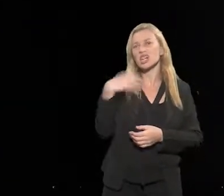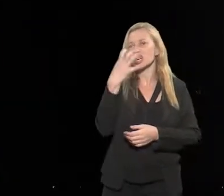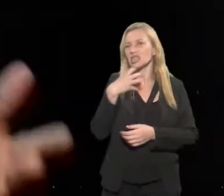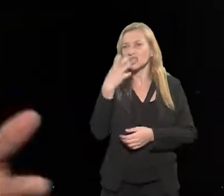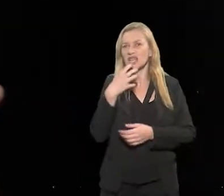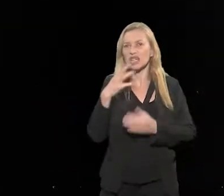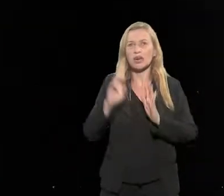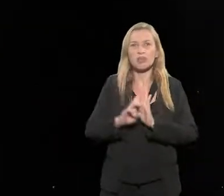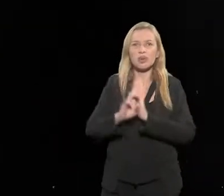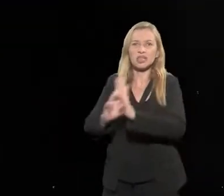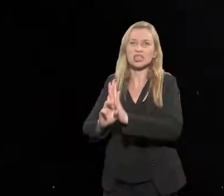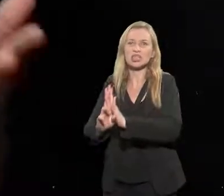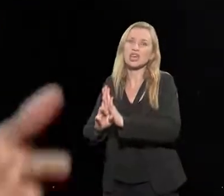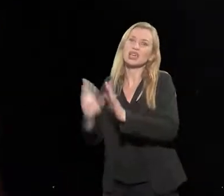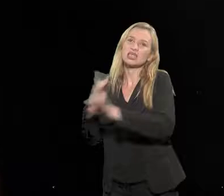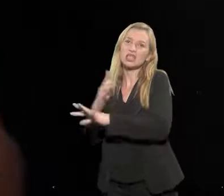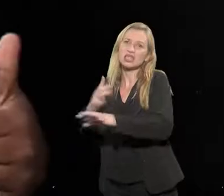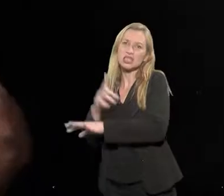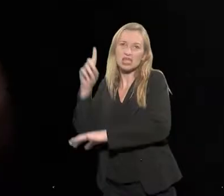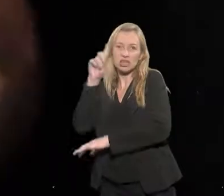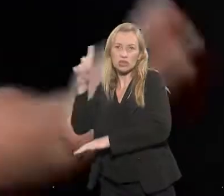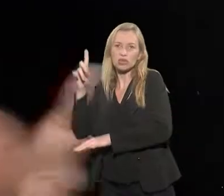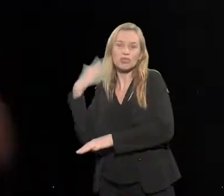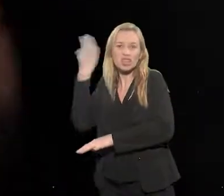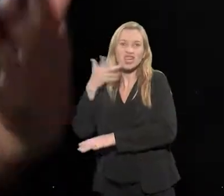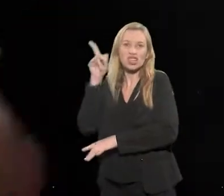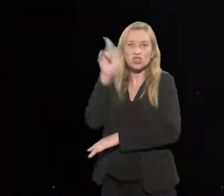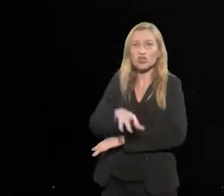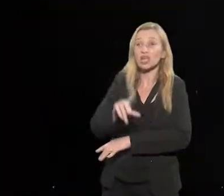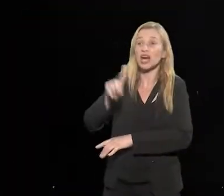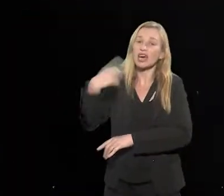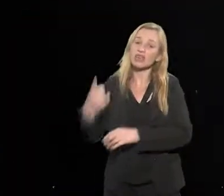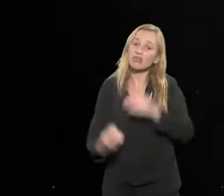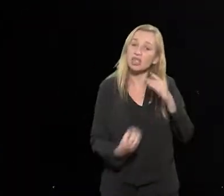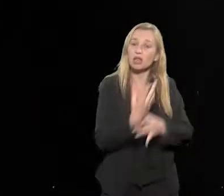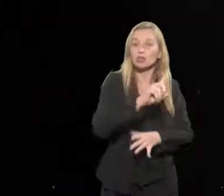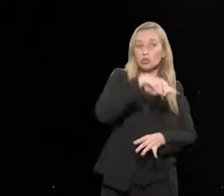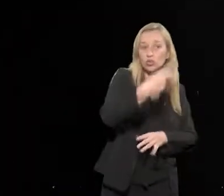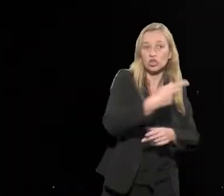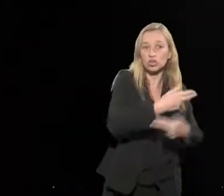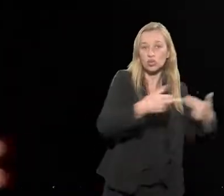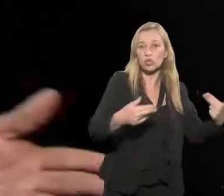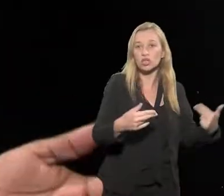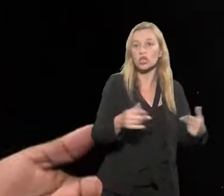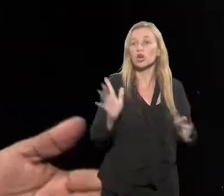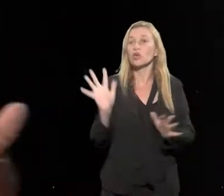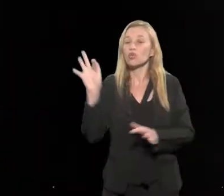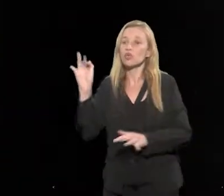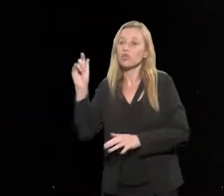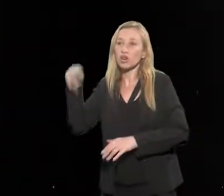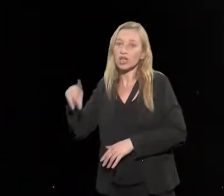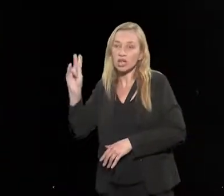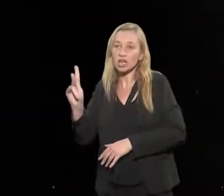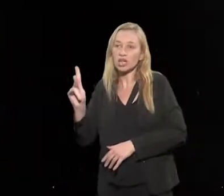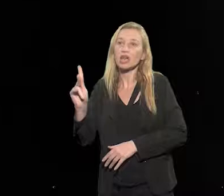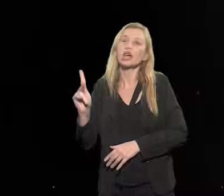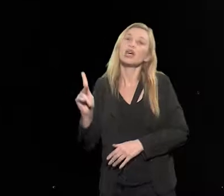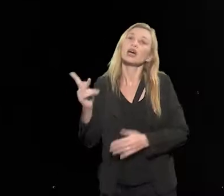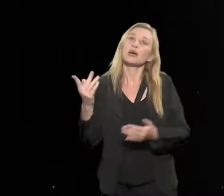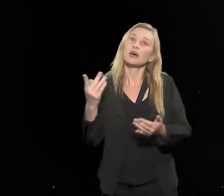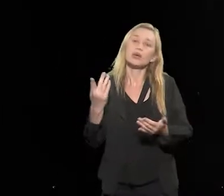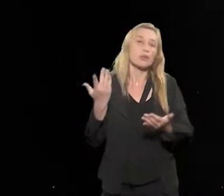fosse cantado representando a Cidade de Deus por essa mensagem. E aí começamos a propor outras coisas. E esse funk não foi cantado mais